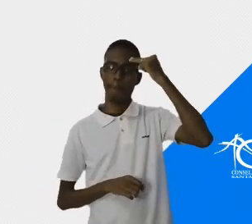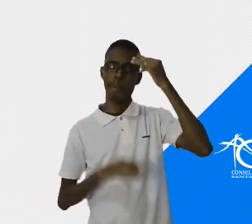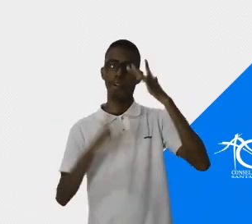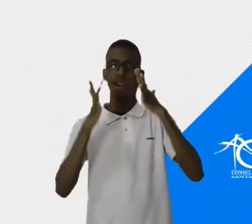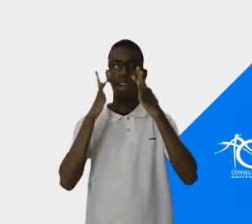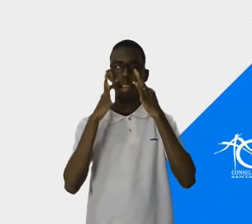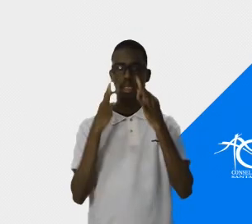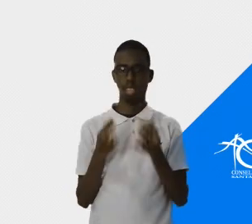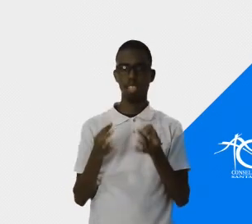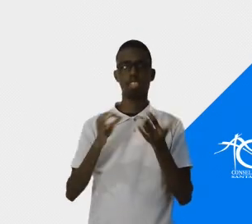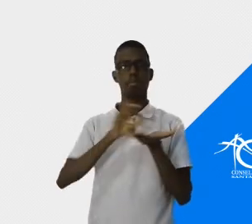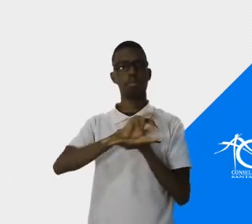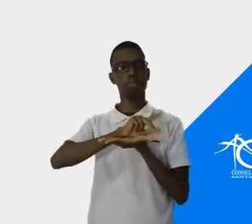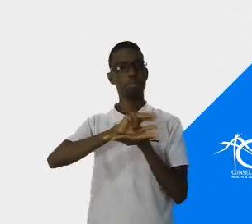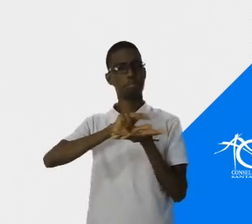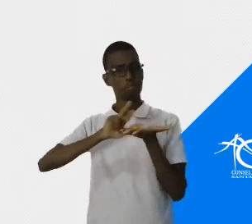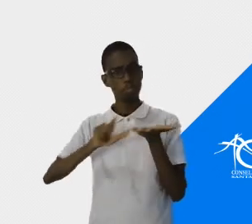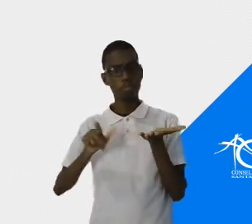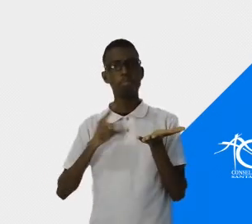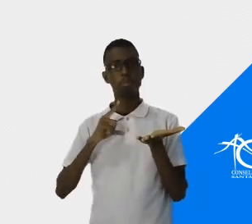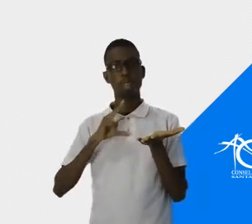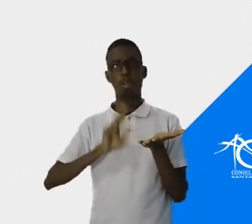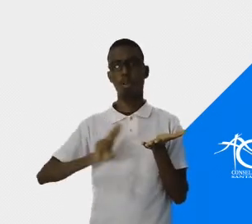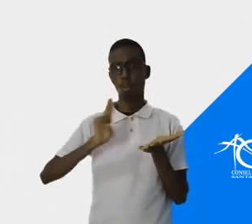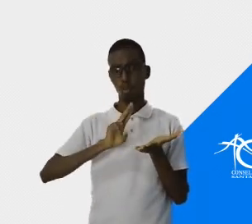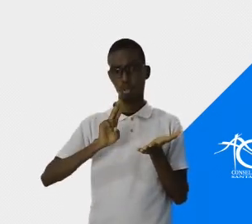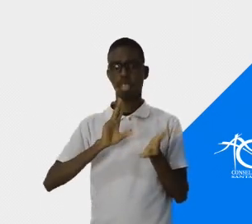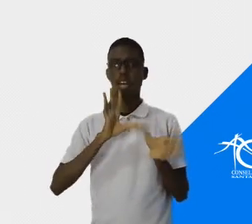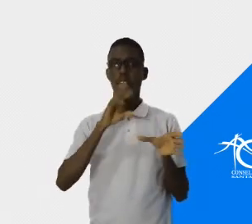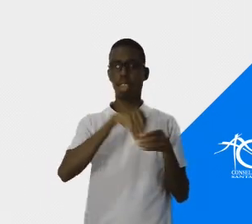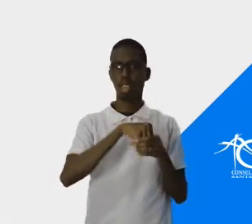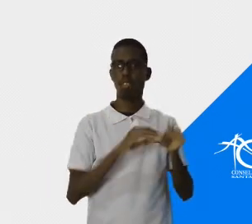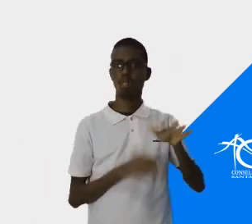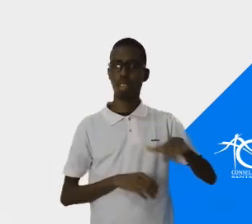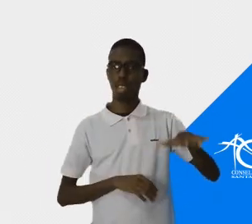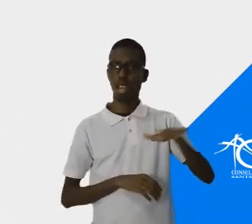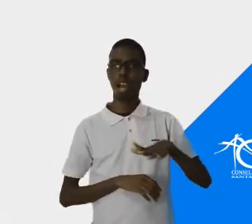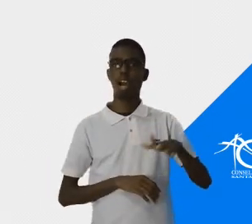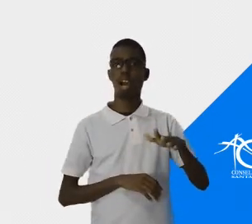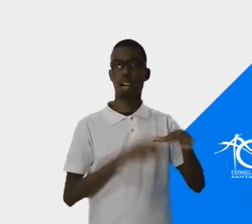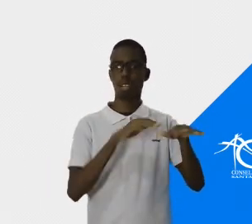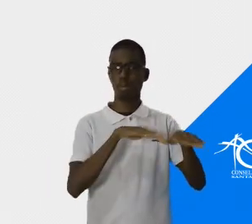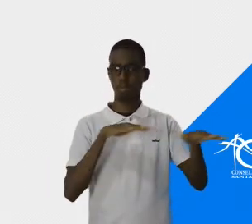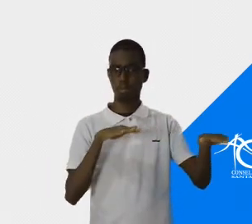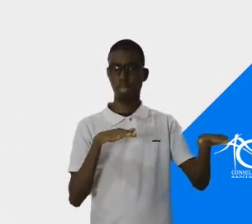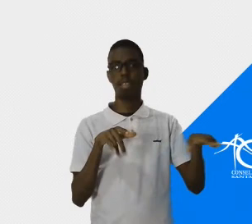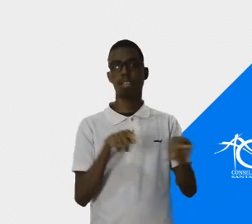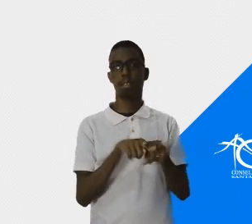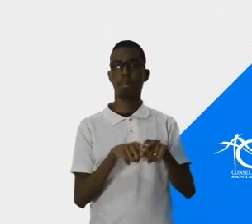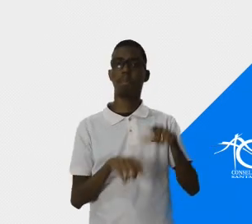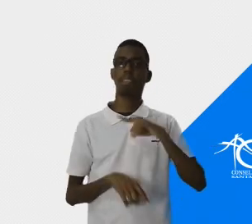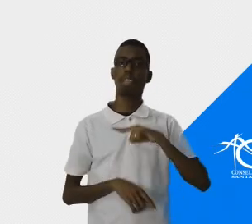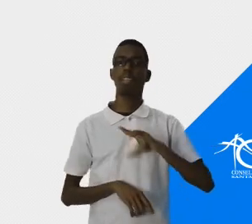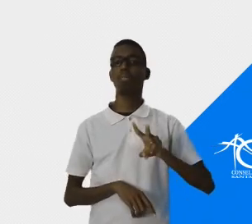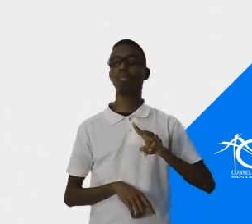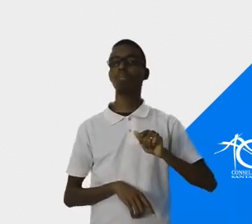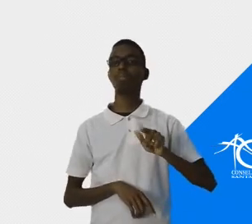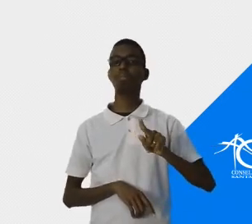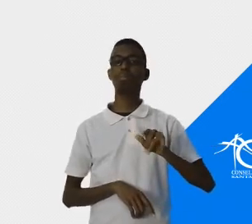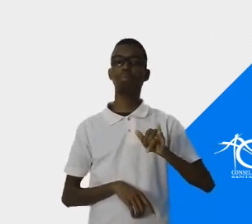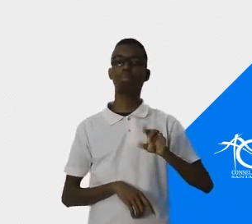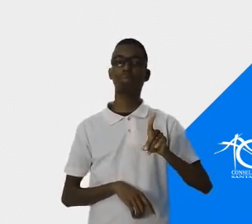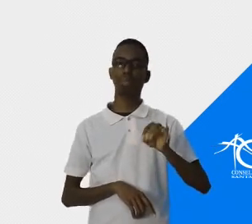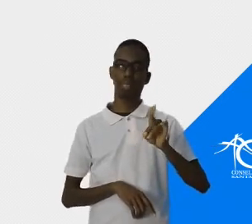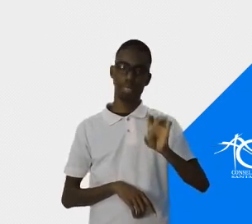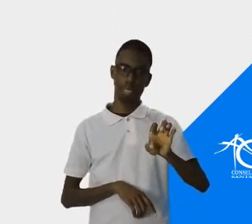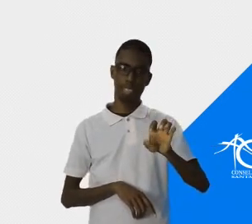usados dentro e fora da área do trânsito, todos eles com validades internas brasileiras, apropriadas, manuais